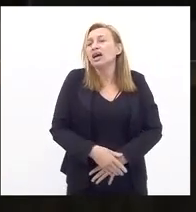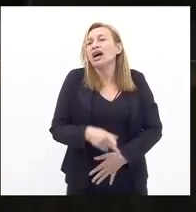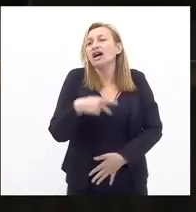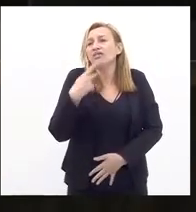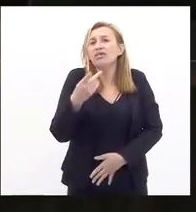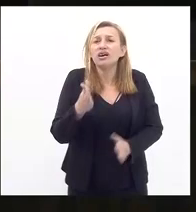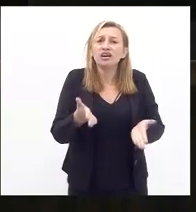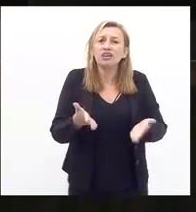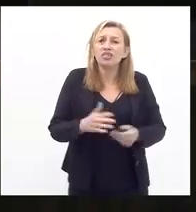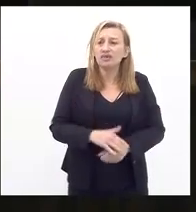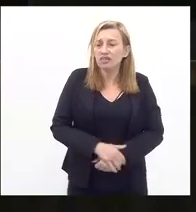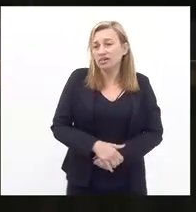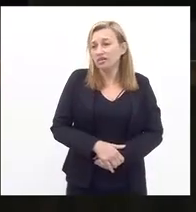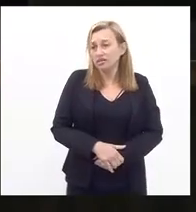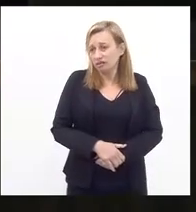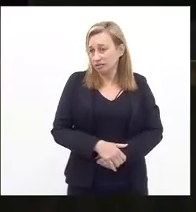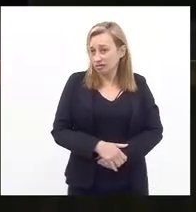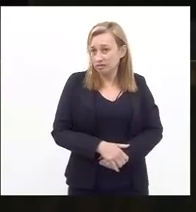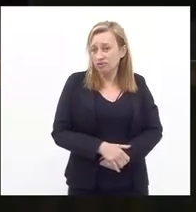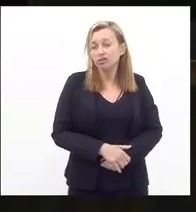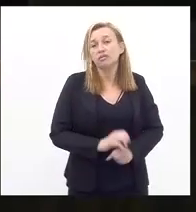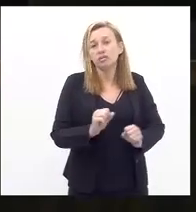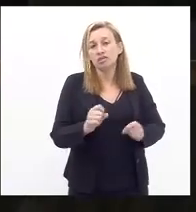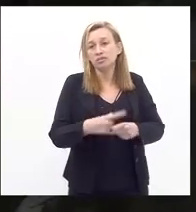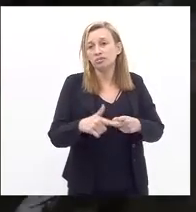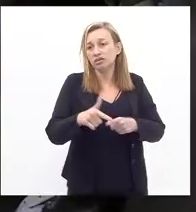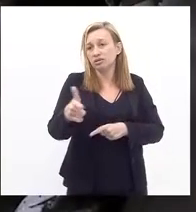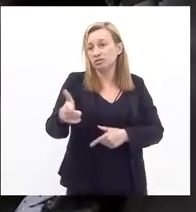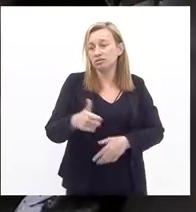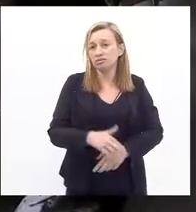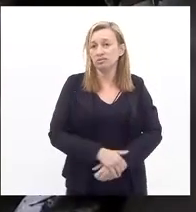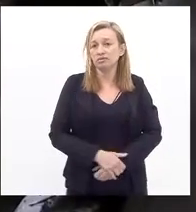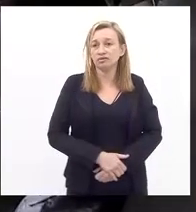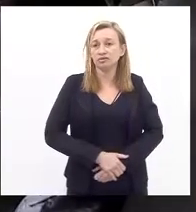Então fala do microfone de a parte não tem problema